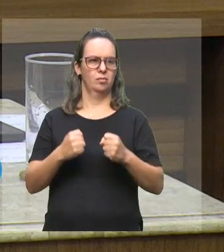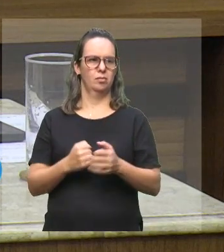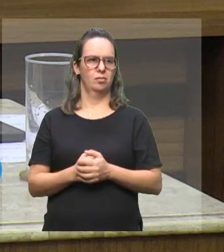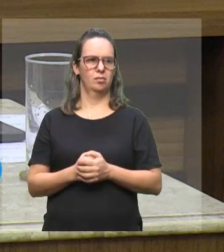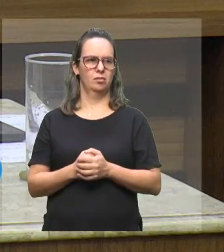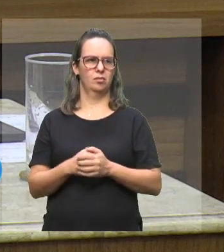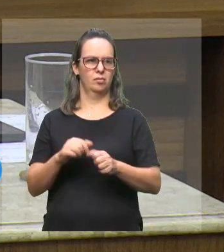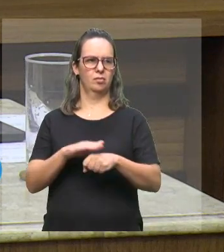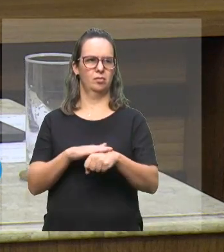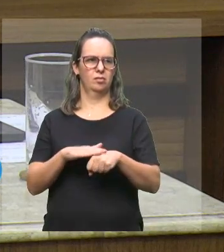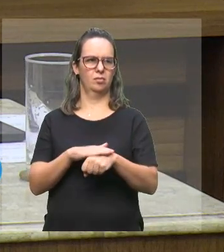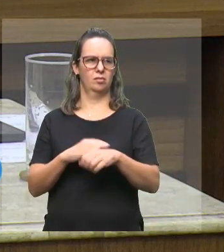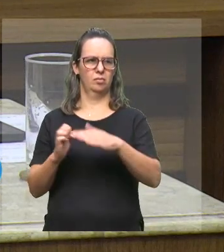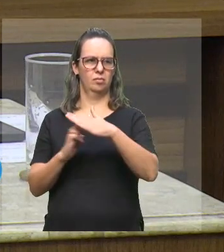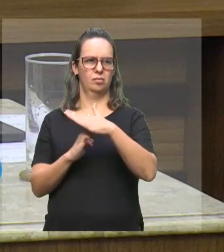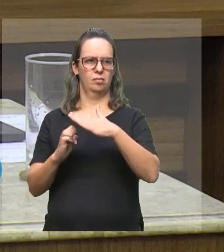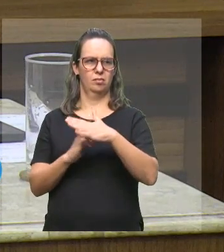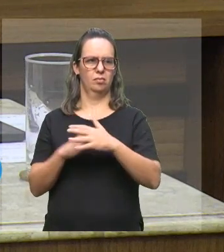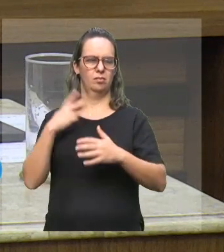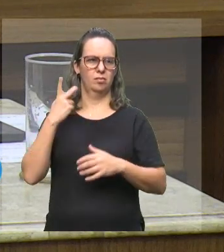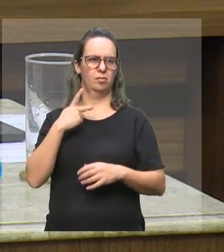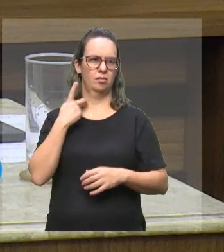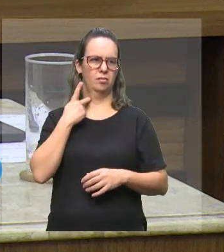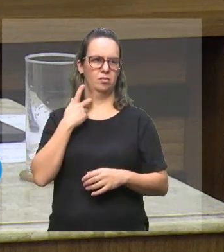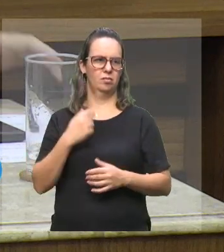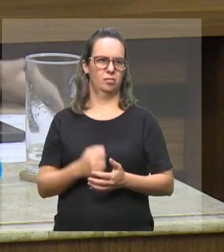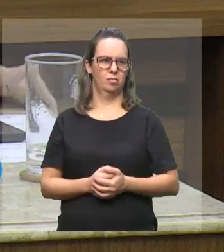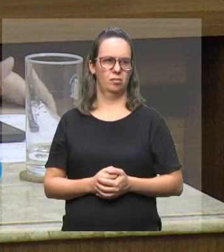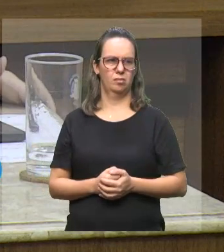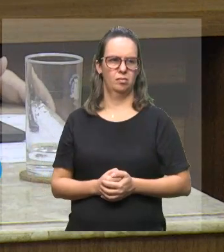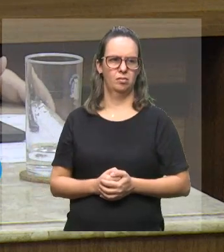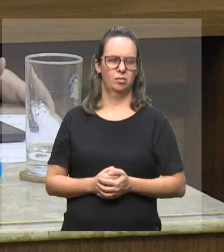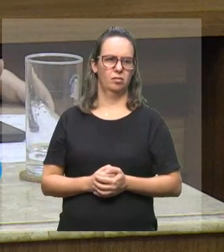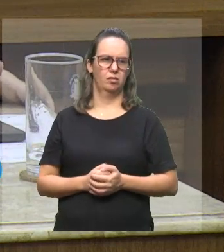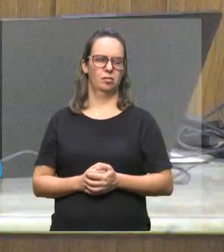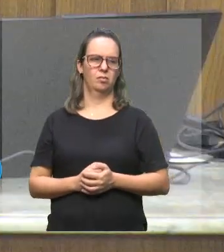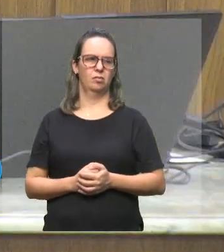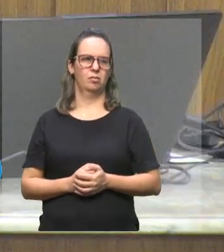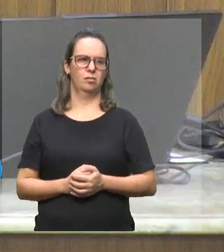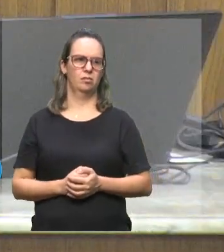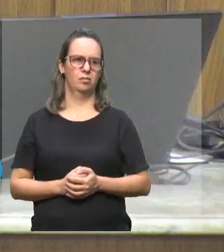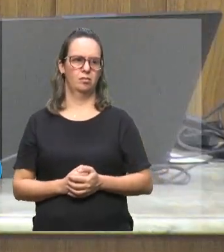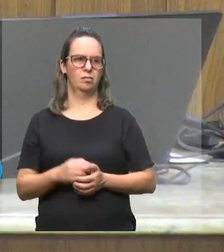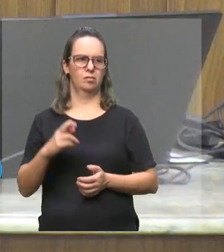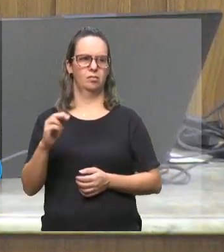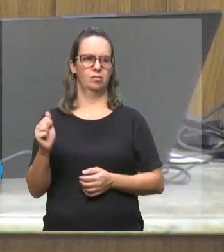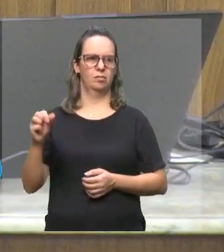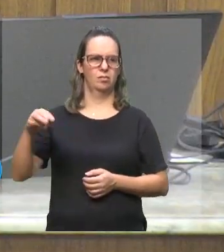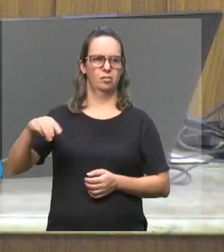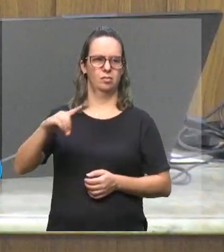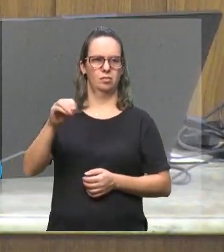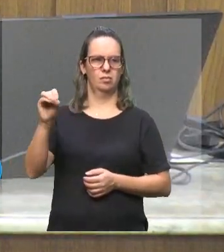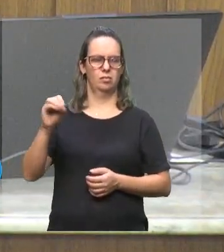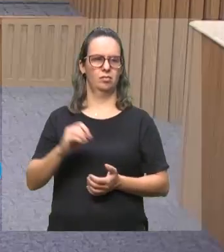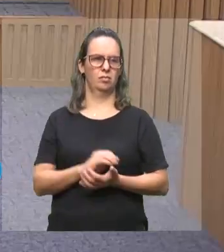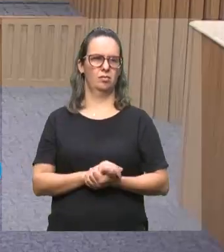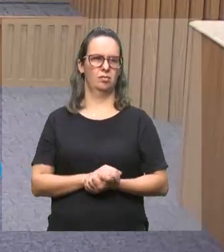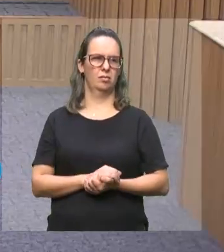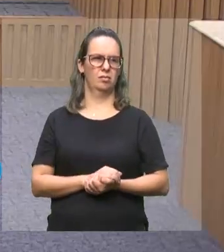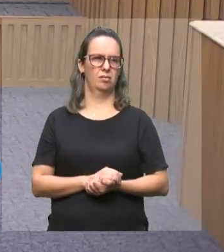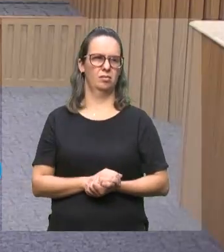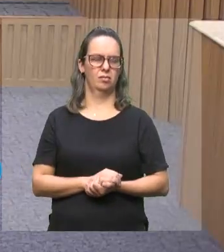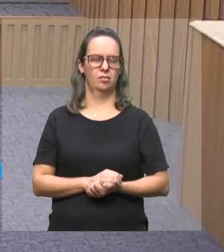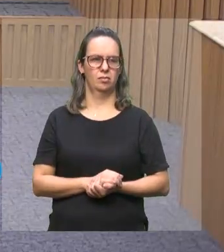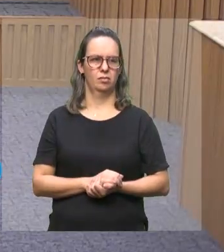os vereadores, departamento jurídico, né, se possível. Obrigado. Perfeito. Pela ordem, senhor presidente. Pela ordem. É que o parecer